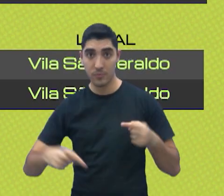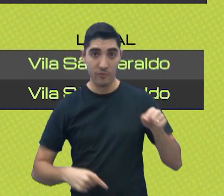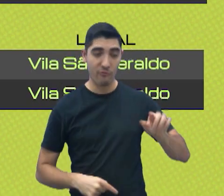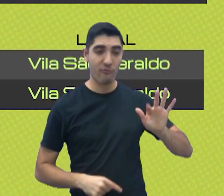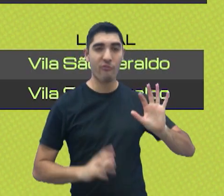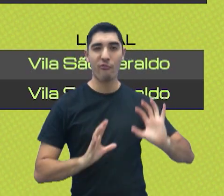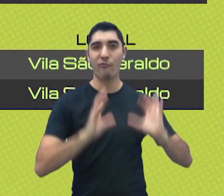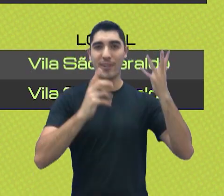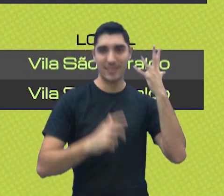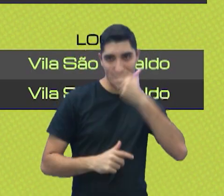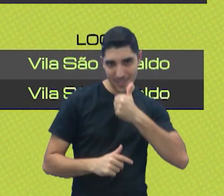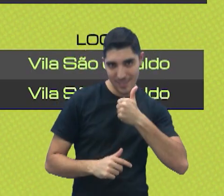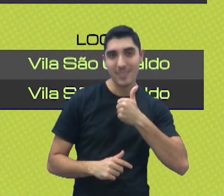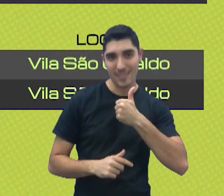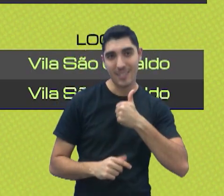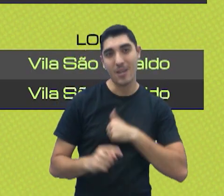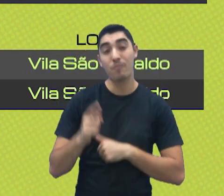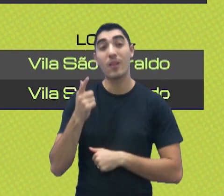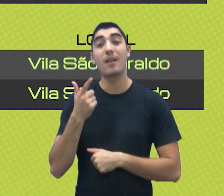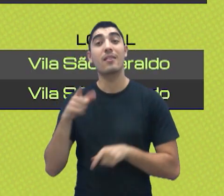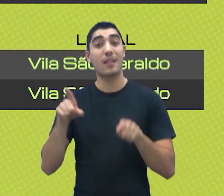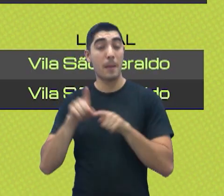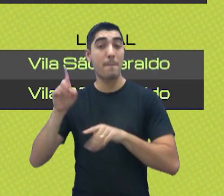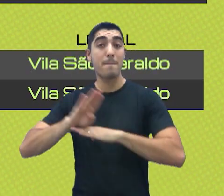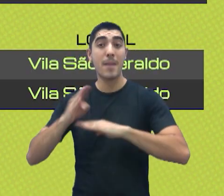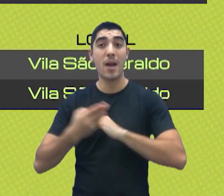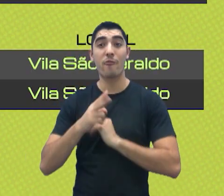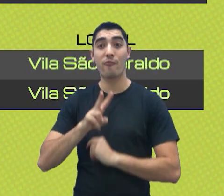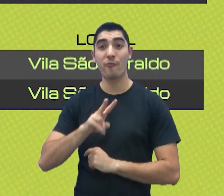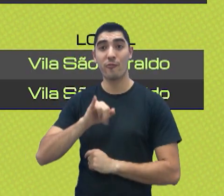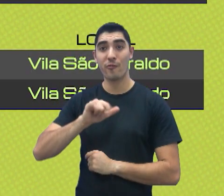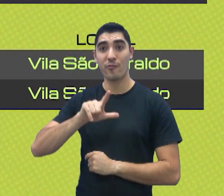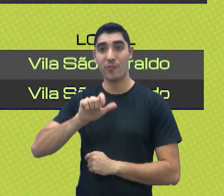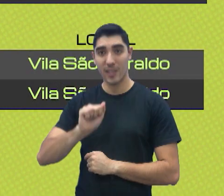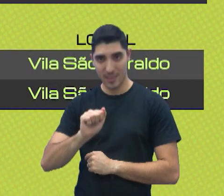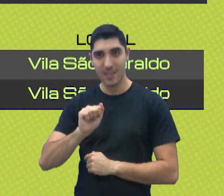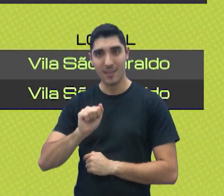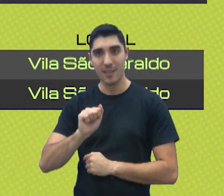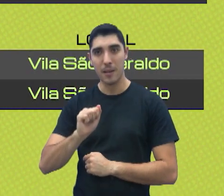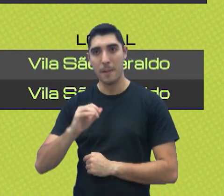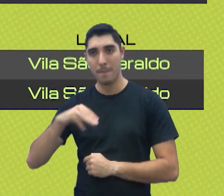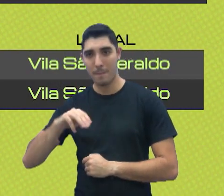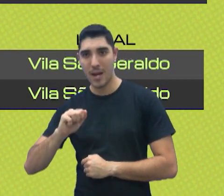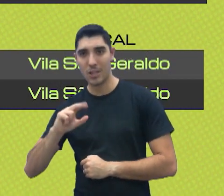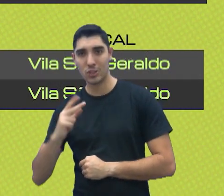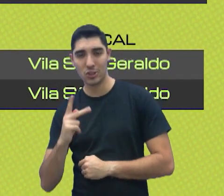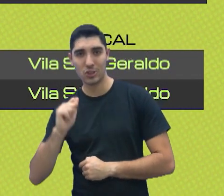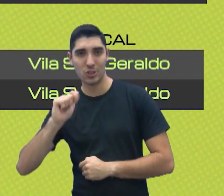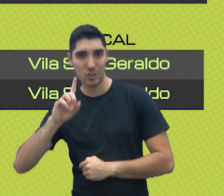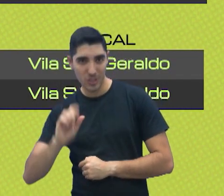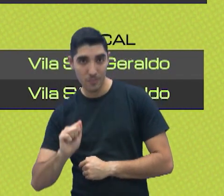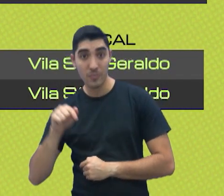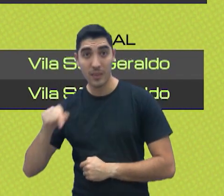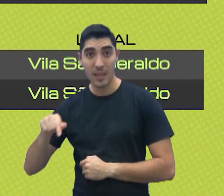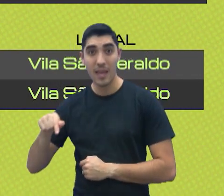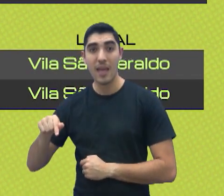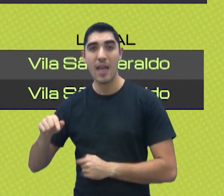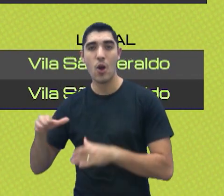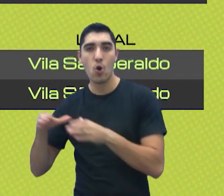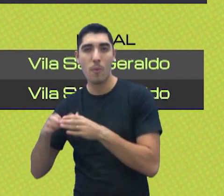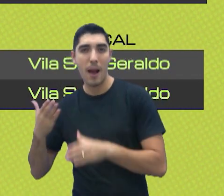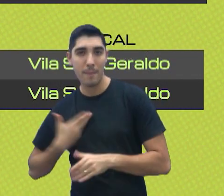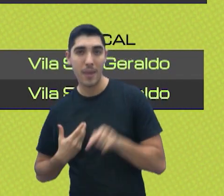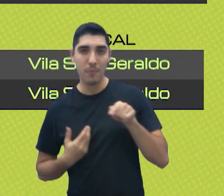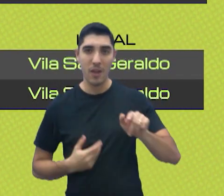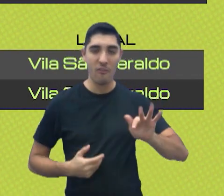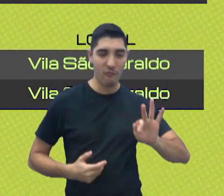Vila Machado. Também na Vila Machado, domingo 10h30, tem a Vila dos Amigos contra o Frigorífico, time tradicional aqui de